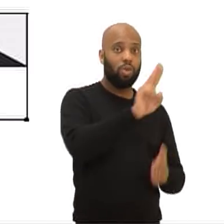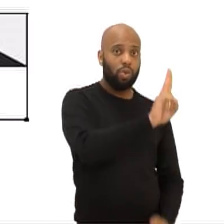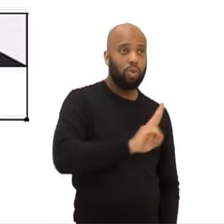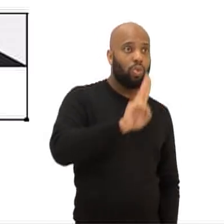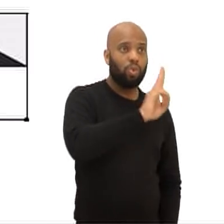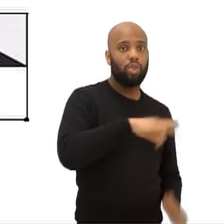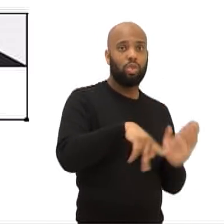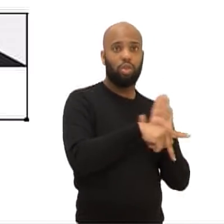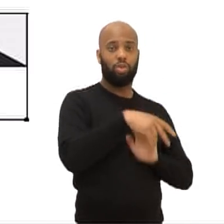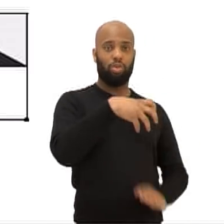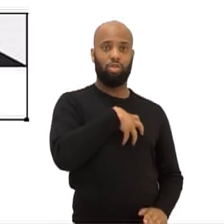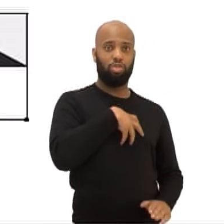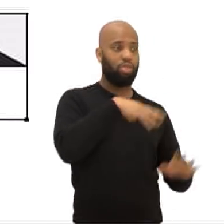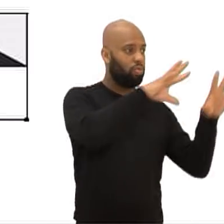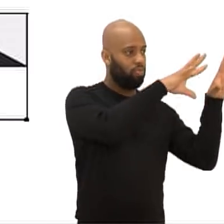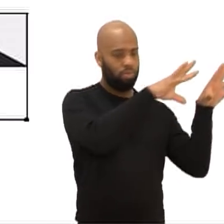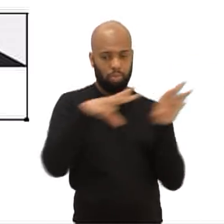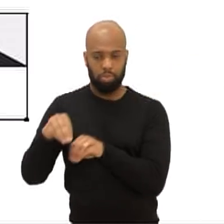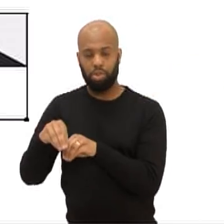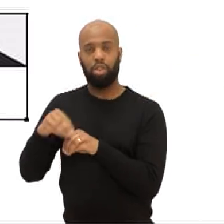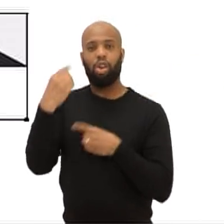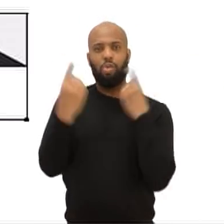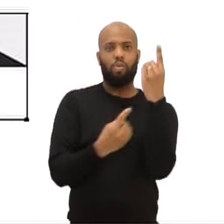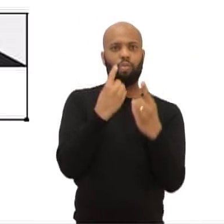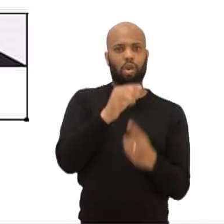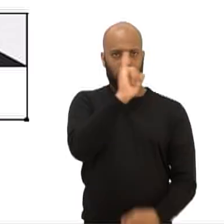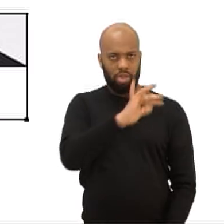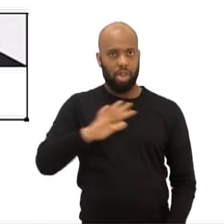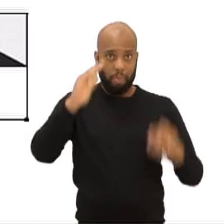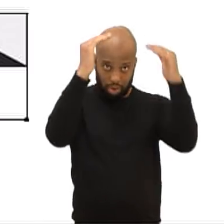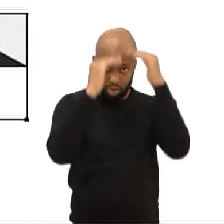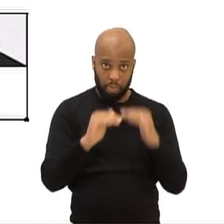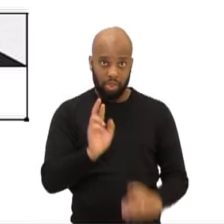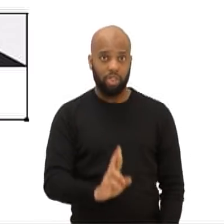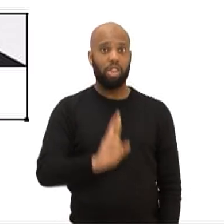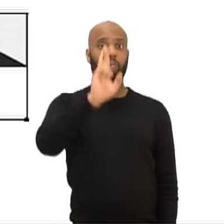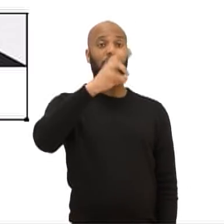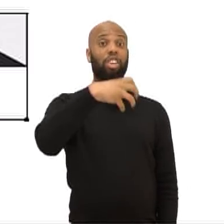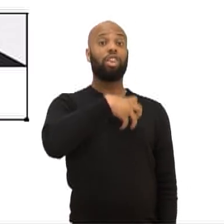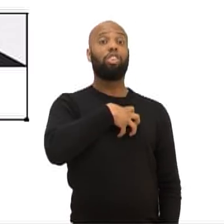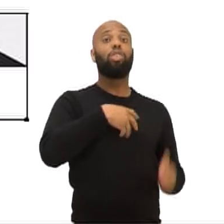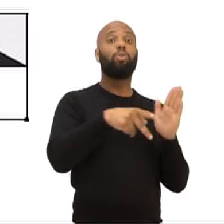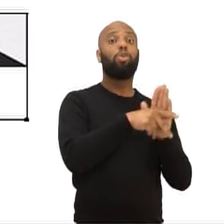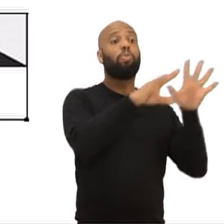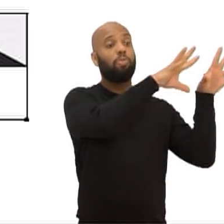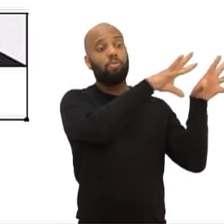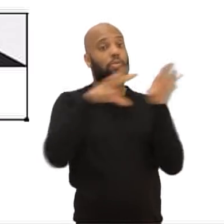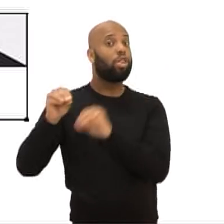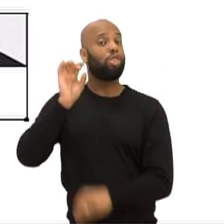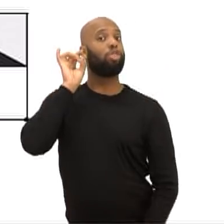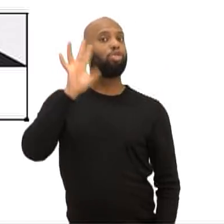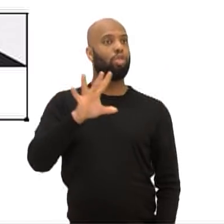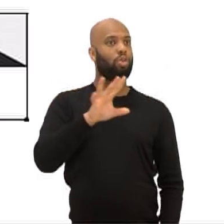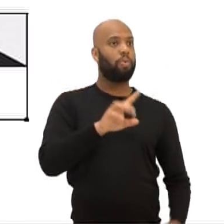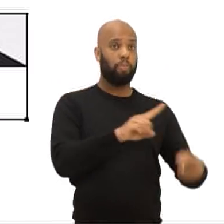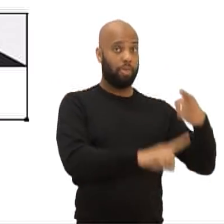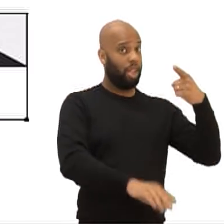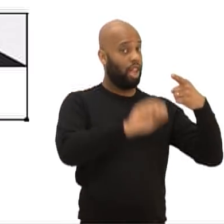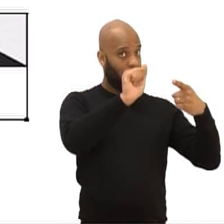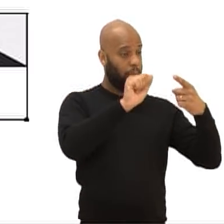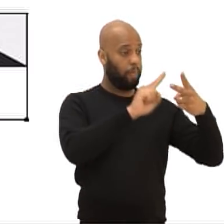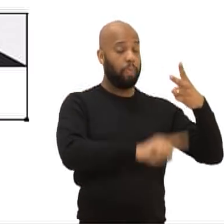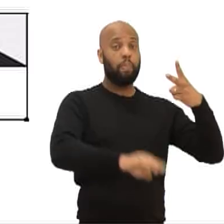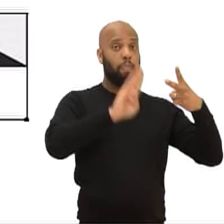a translação. Qual figura abaixo representa a translação? A figura A,